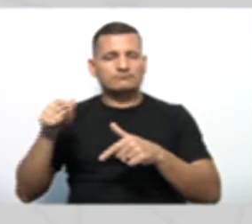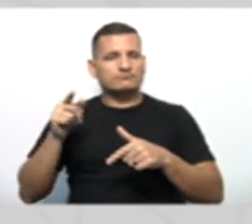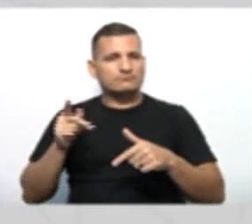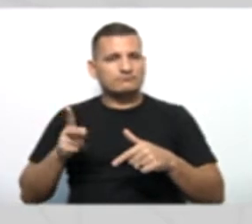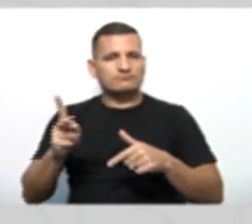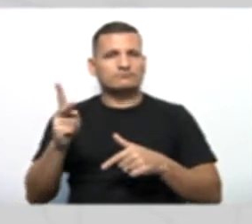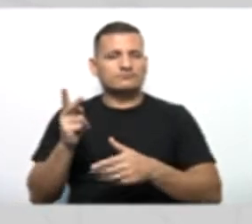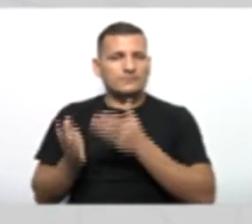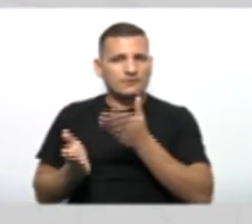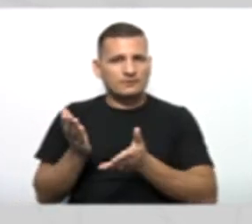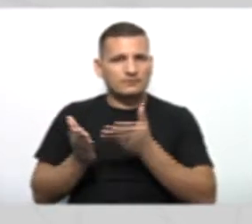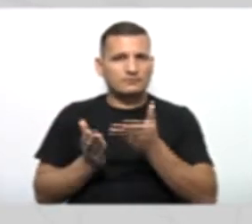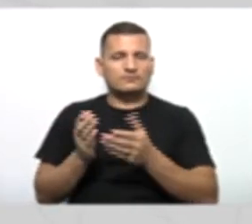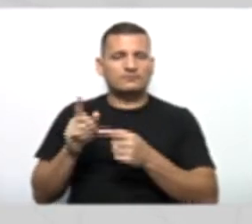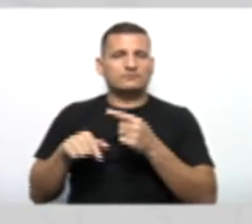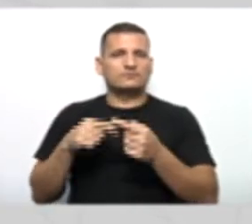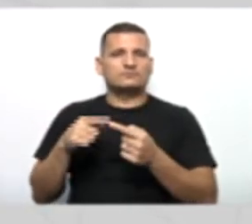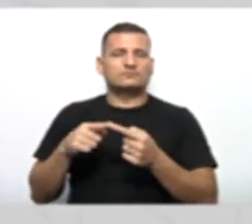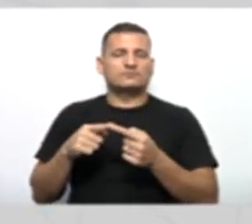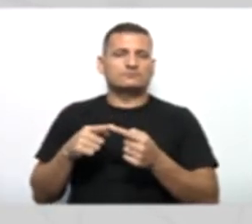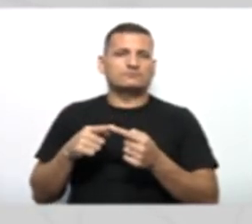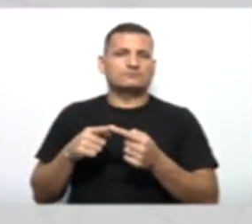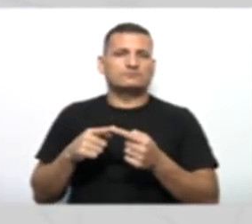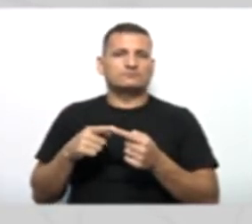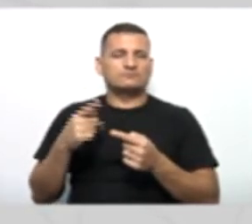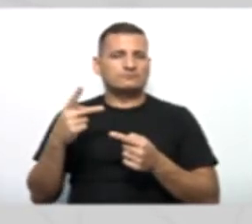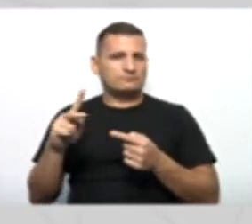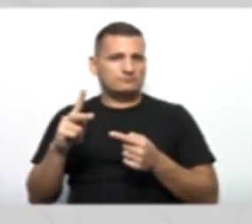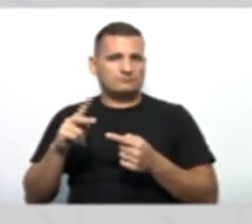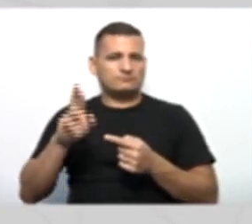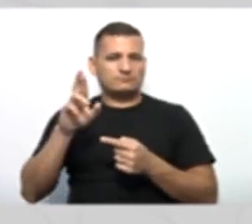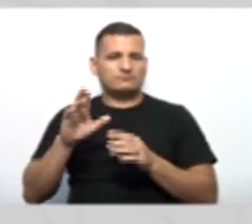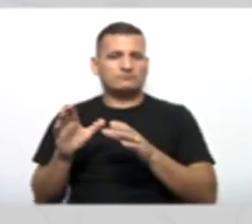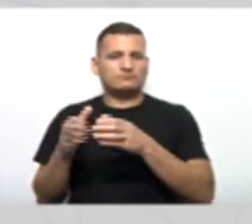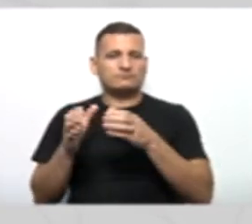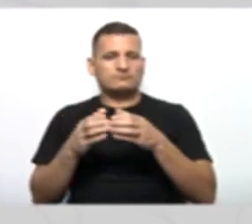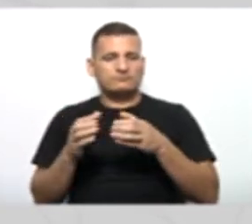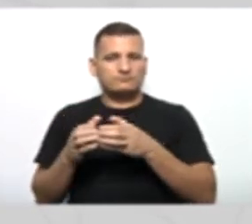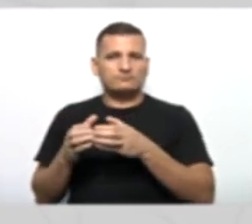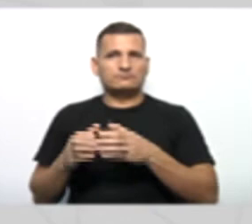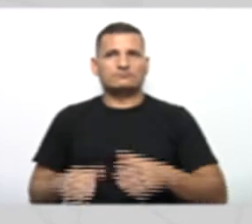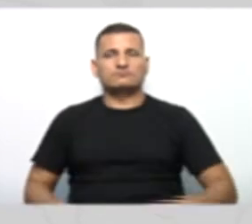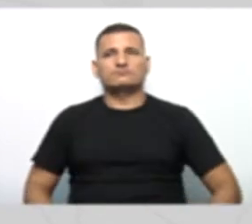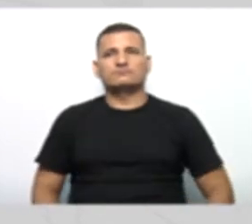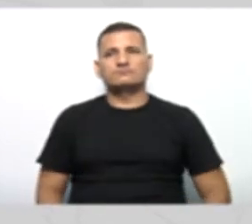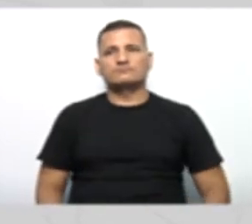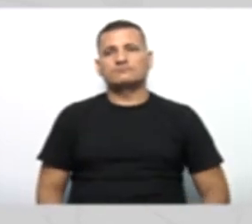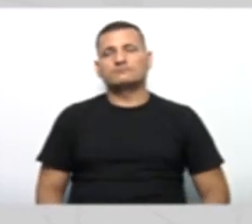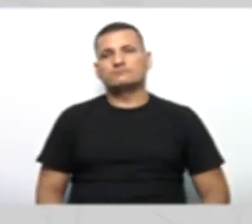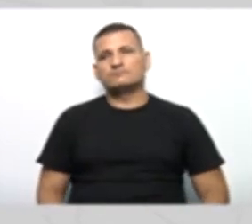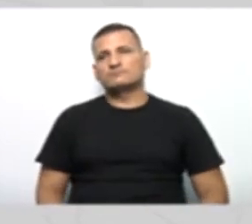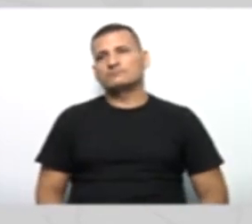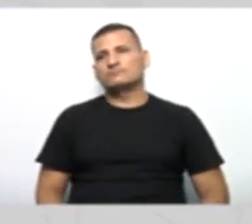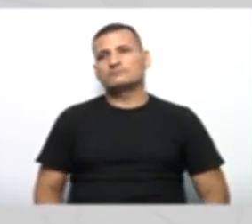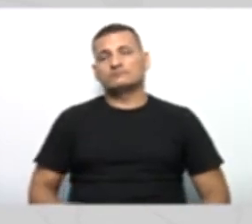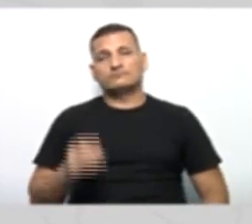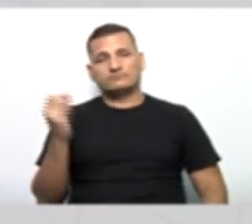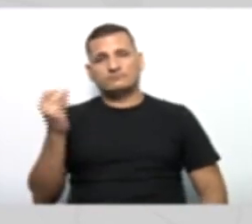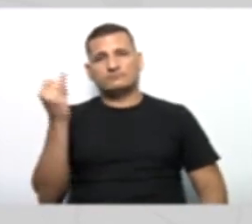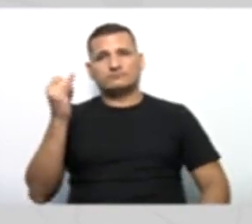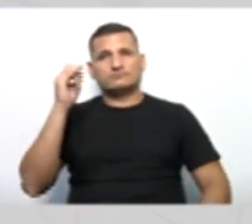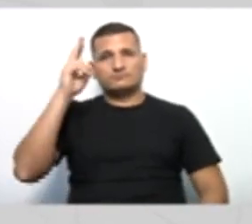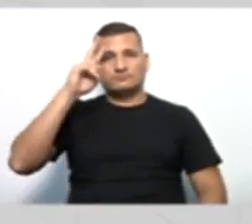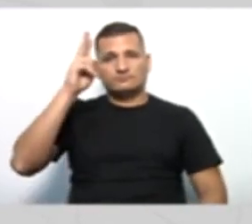possa continuar atendendo os objetivos que foram decididos coletivamente além disso o professor é importante lembrar